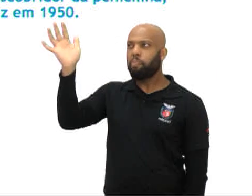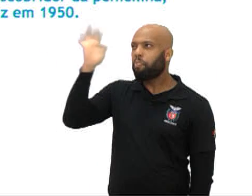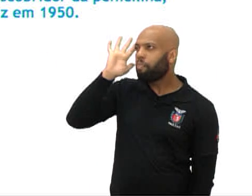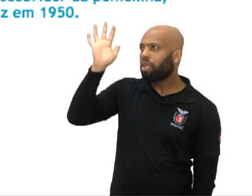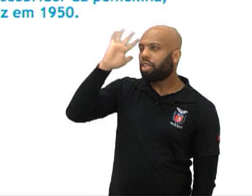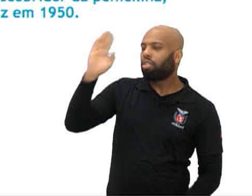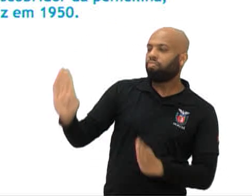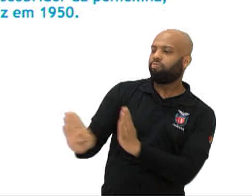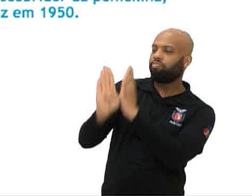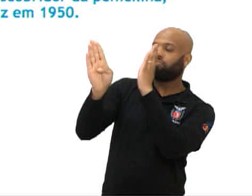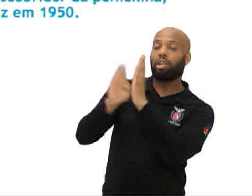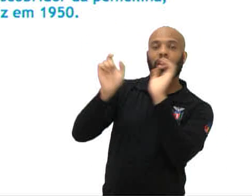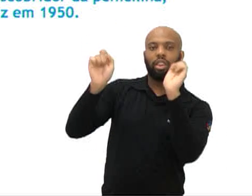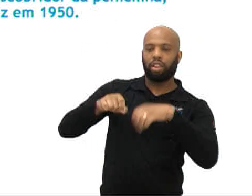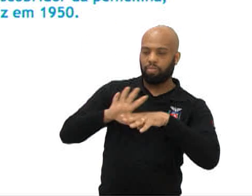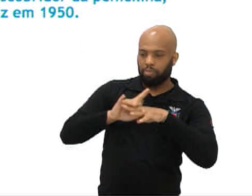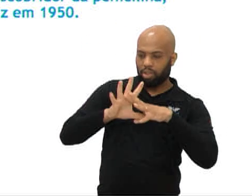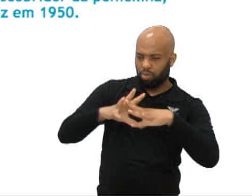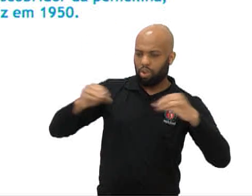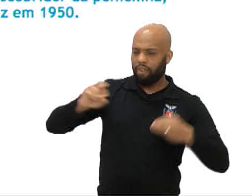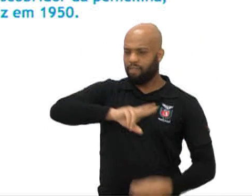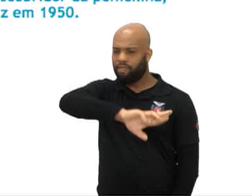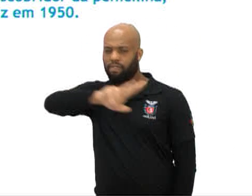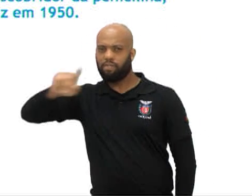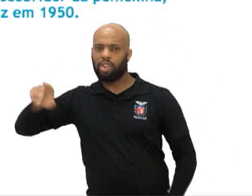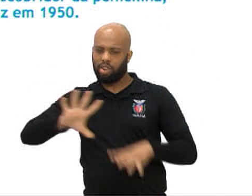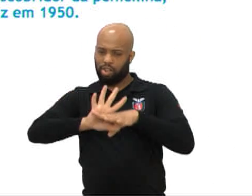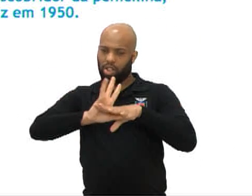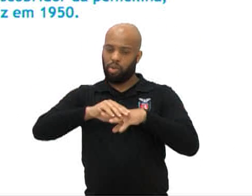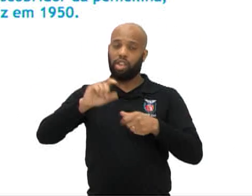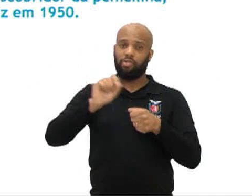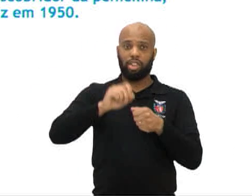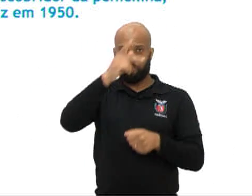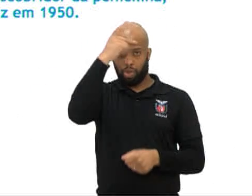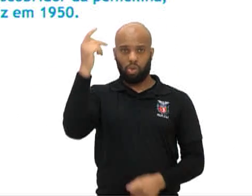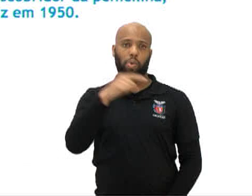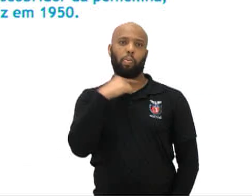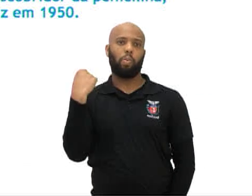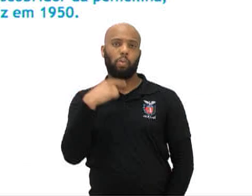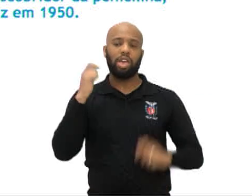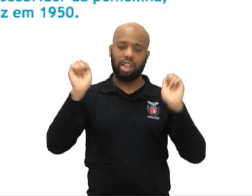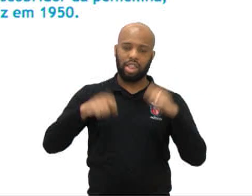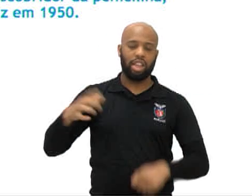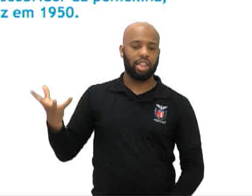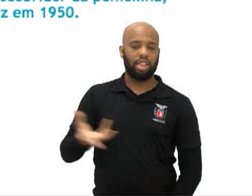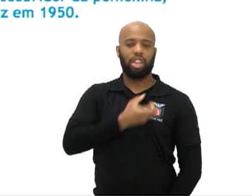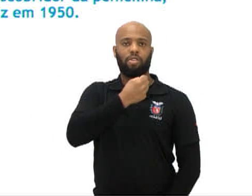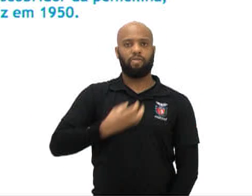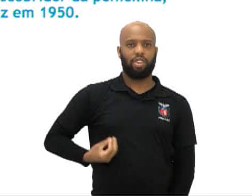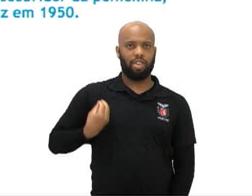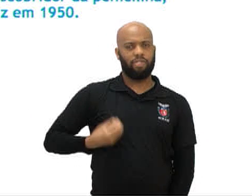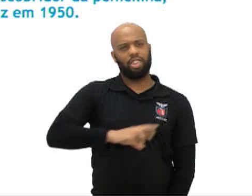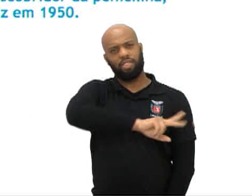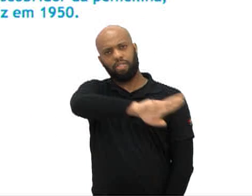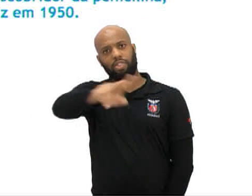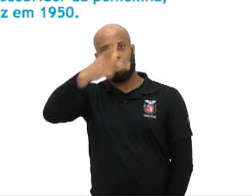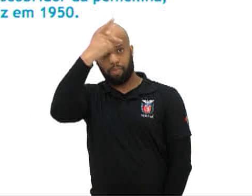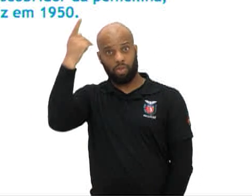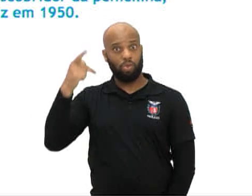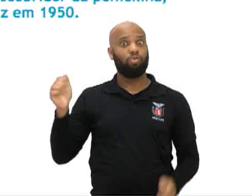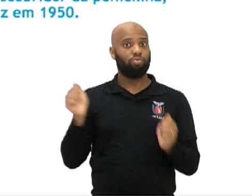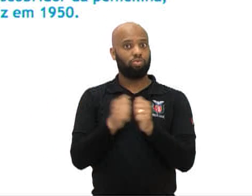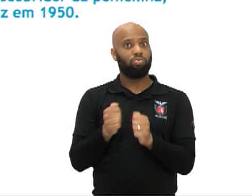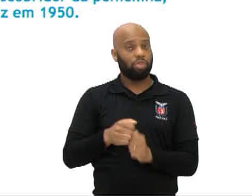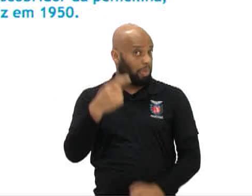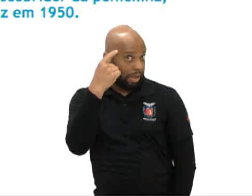que possibilitasse a cura de várias doenças fatais e que permitisse salvar a vida de milhões de pessoas de uma só vez.